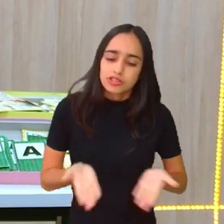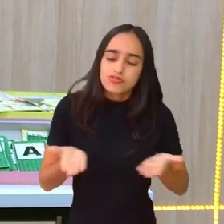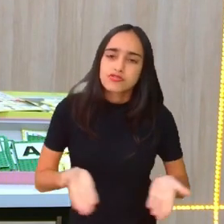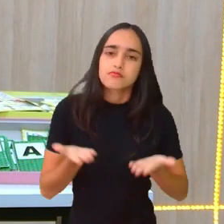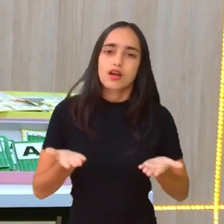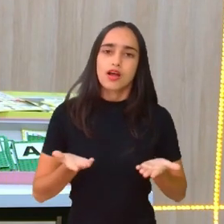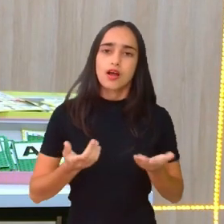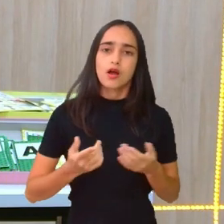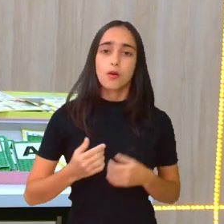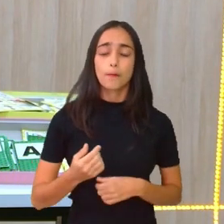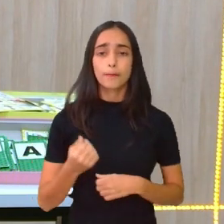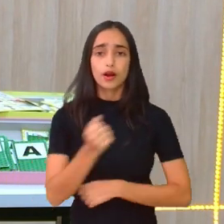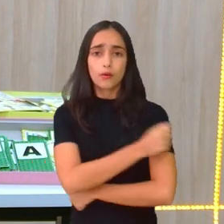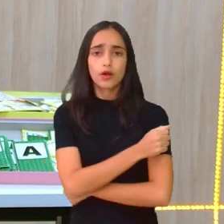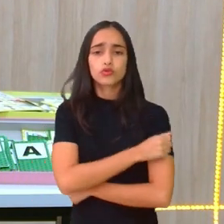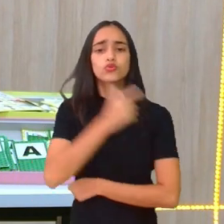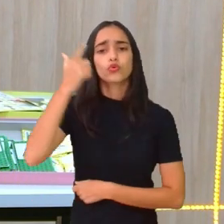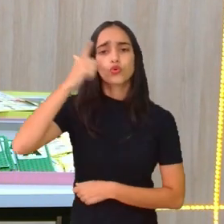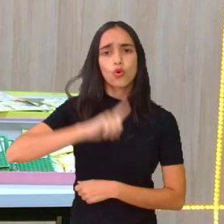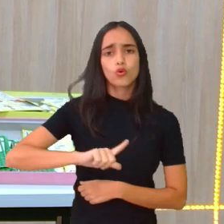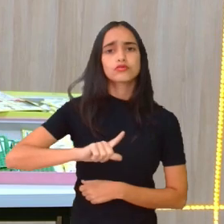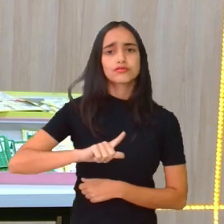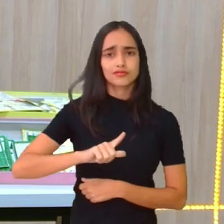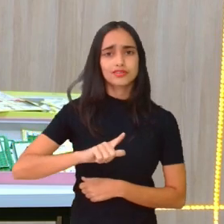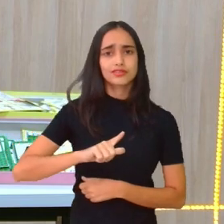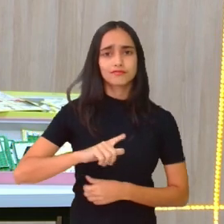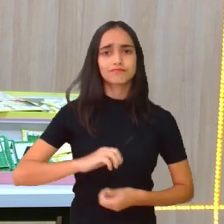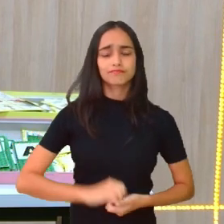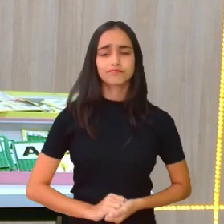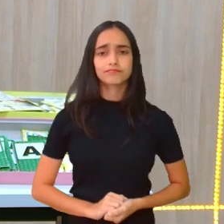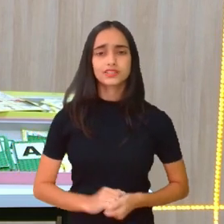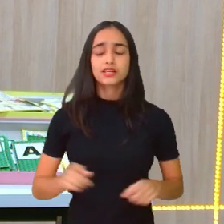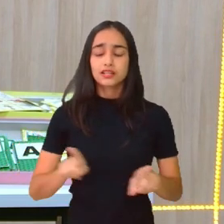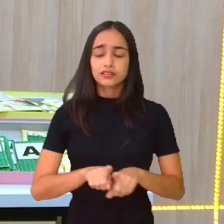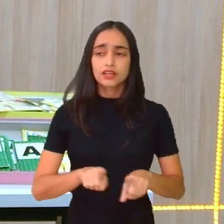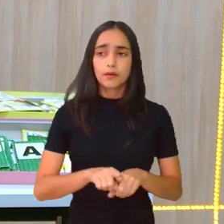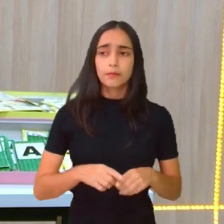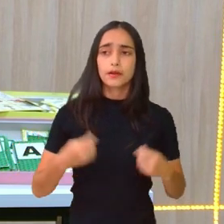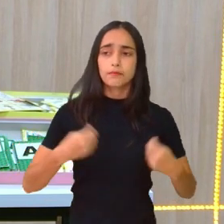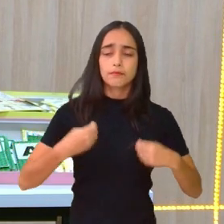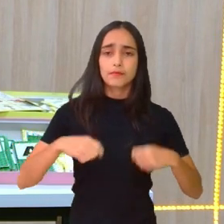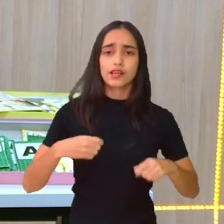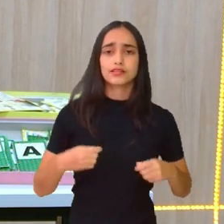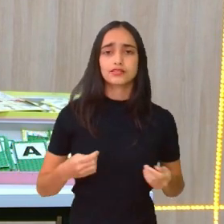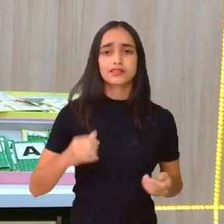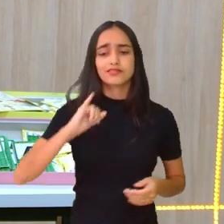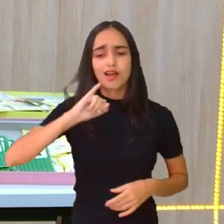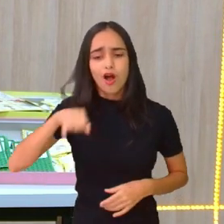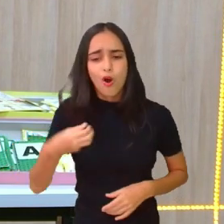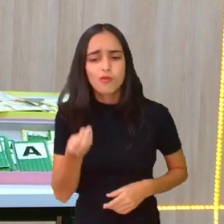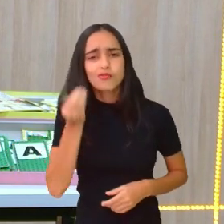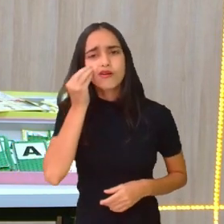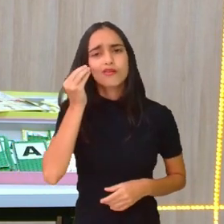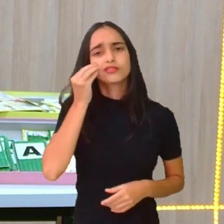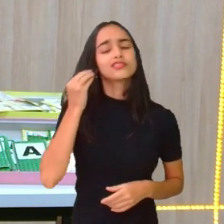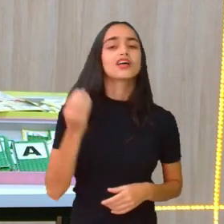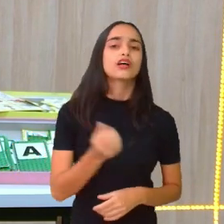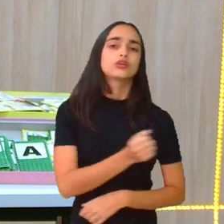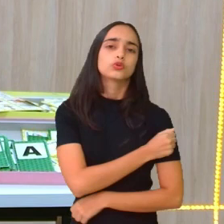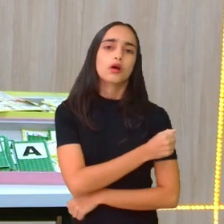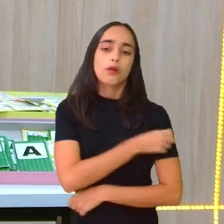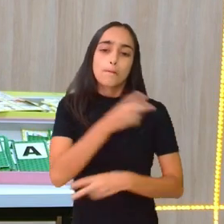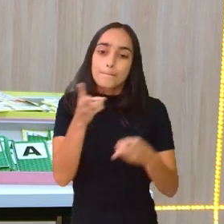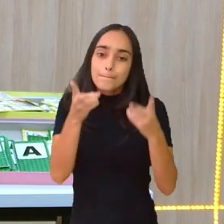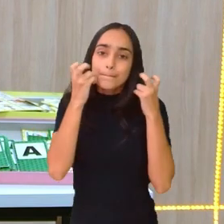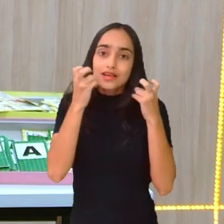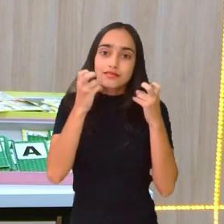superação dessa característica. Delimitação de espaço, né? A gente precisa dar oportunidade para o estudante perceber que